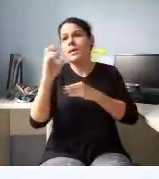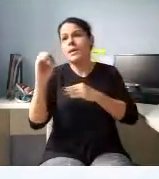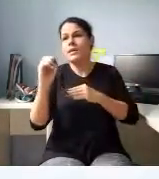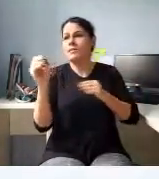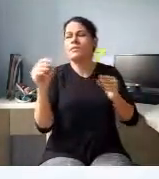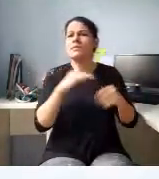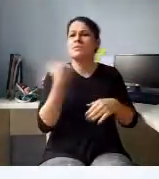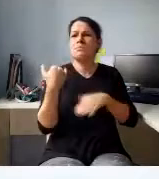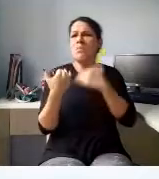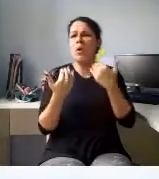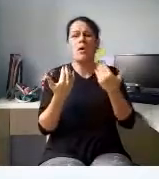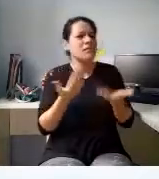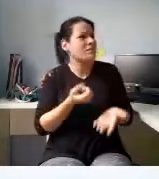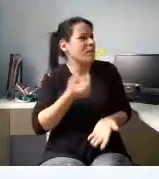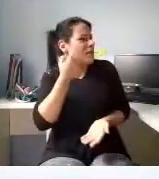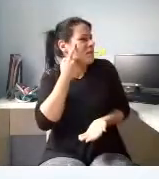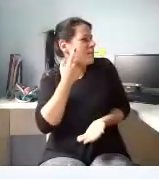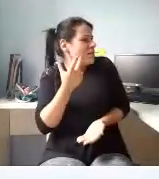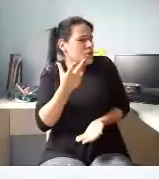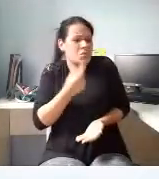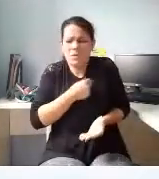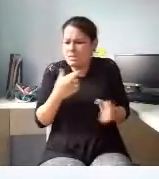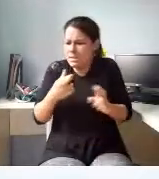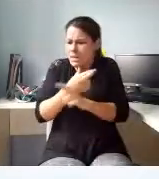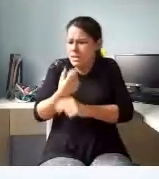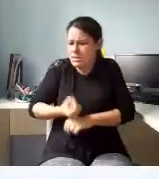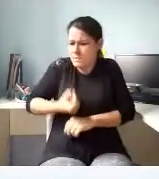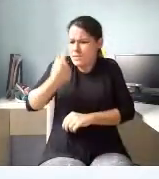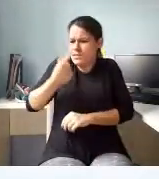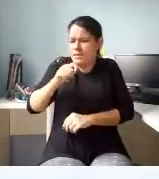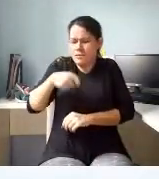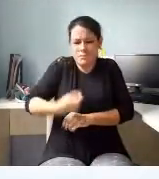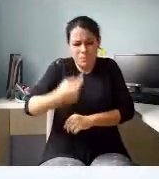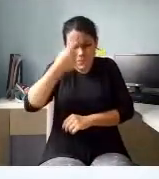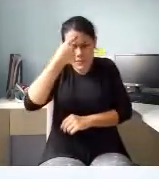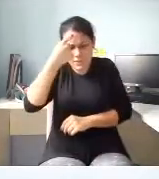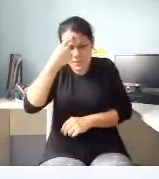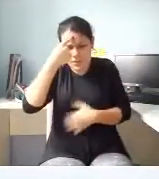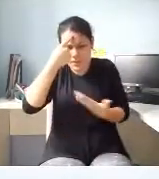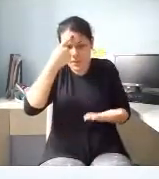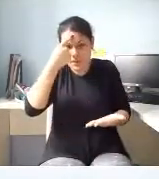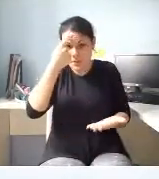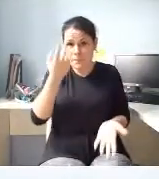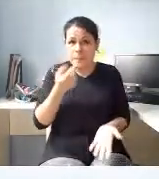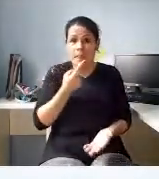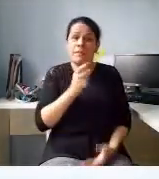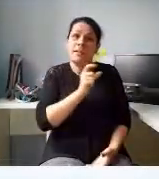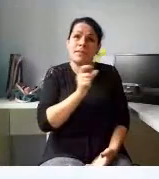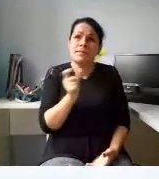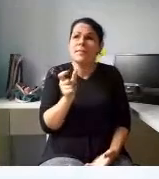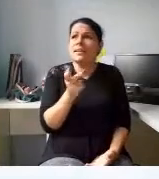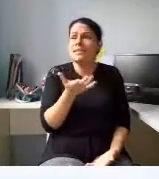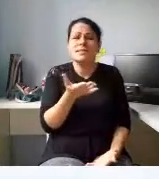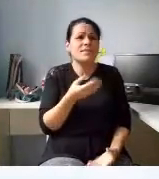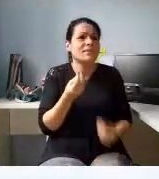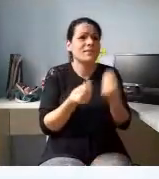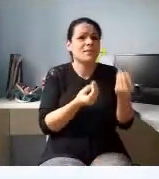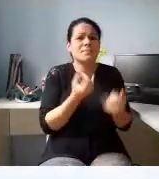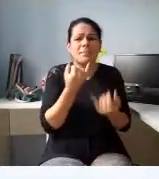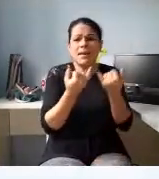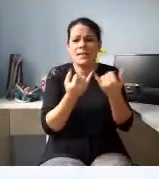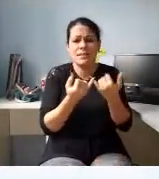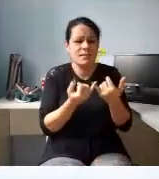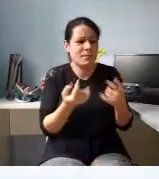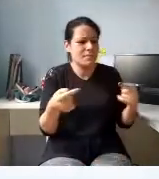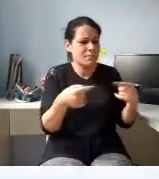relação um pouco estranha, né, para ser bem assim generoso com a fala dele. Ele faz uma